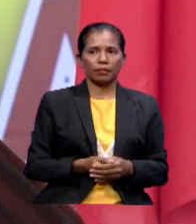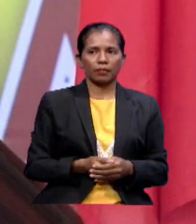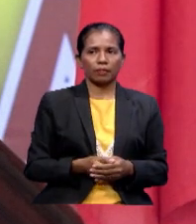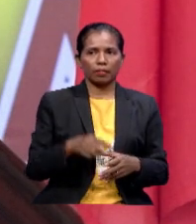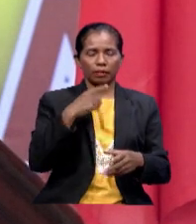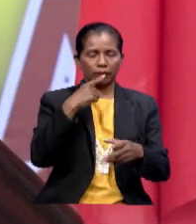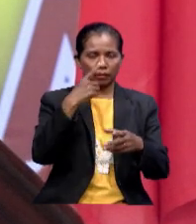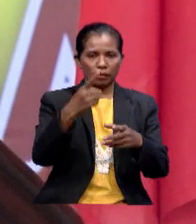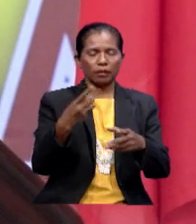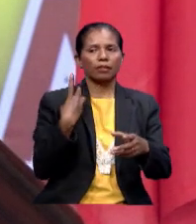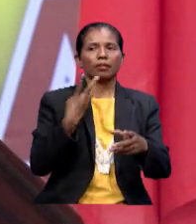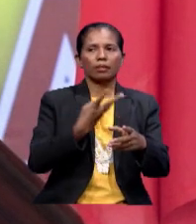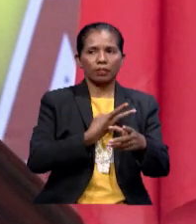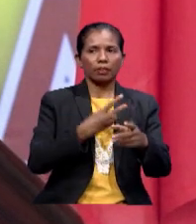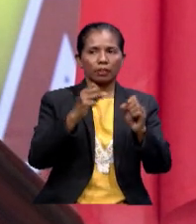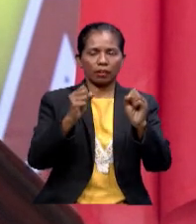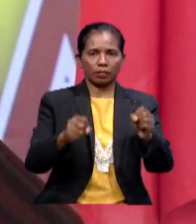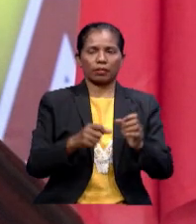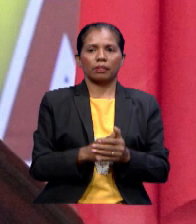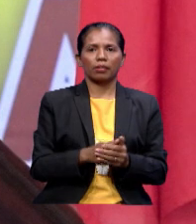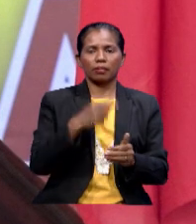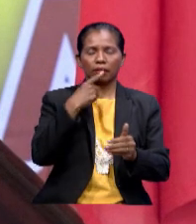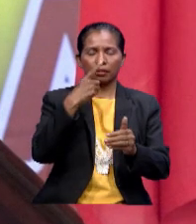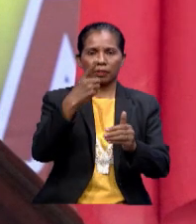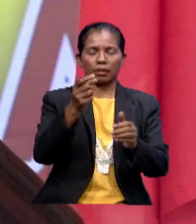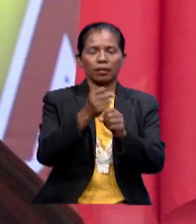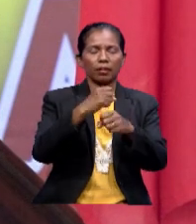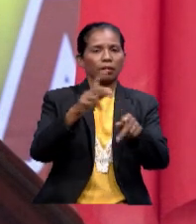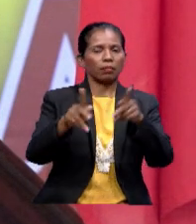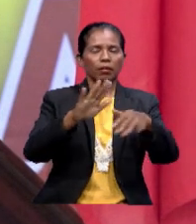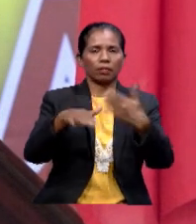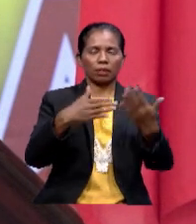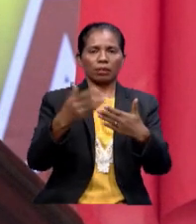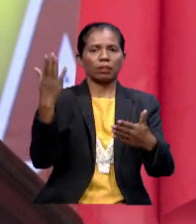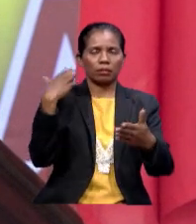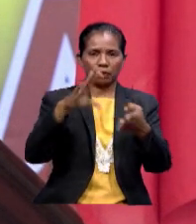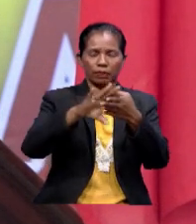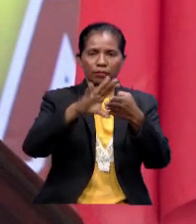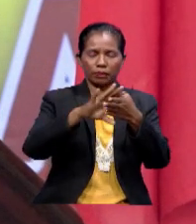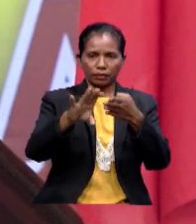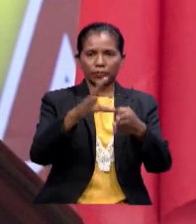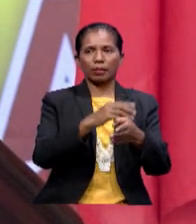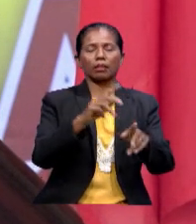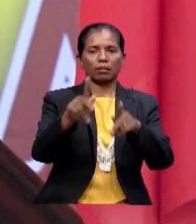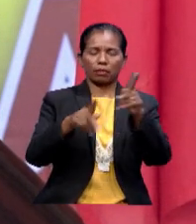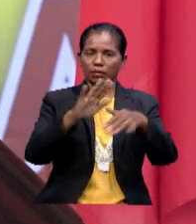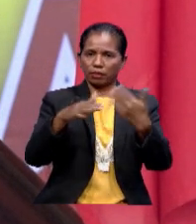relar o tempo, o nosso voto no Estado, a nossa eleição grupo, a matéria carta para morar no Alvorado.